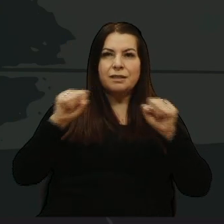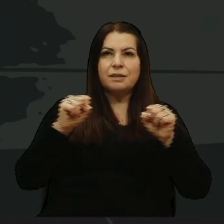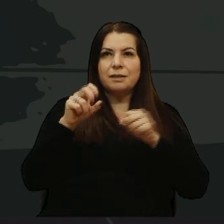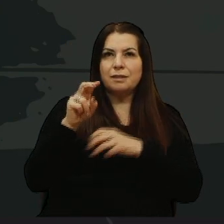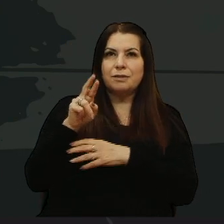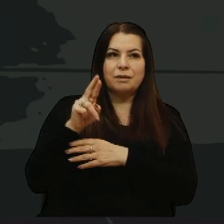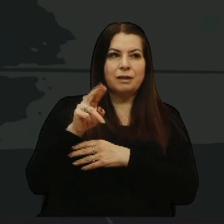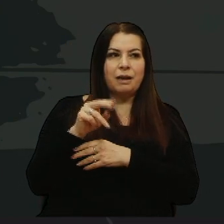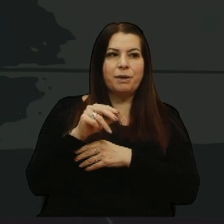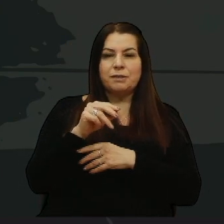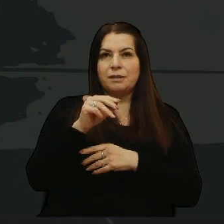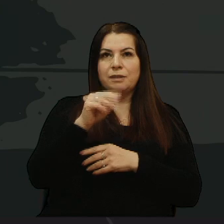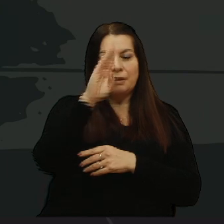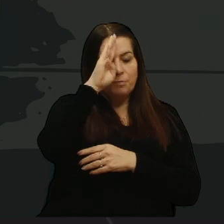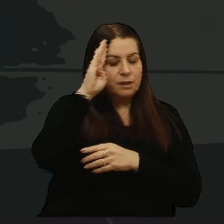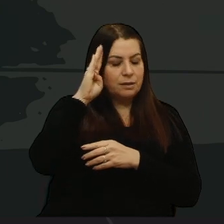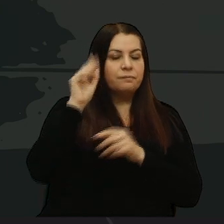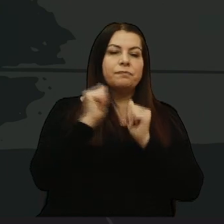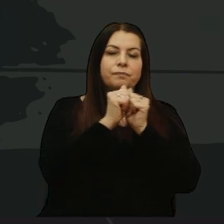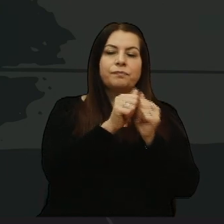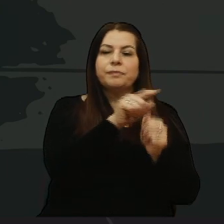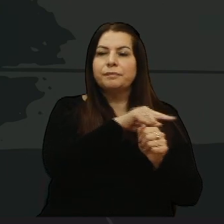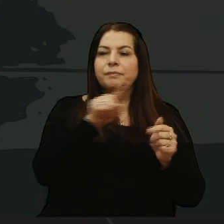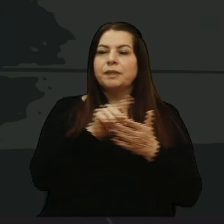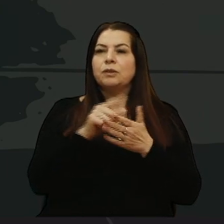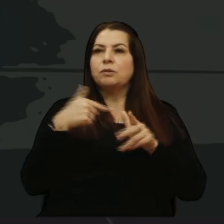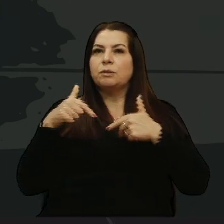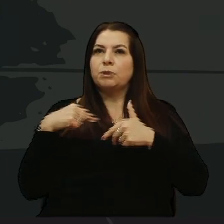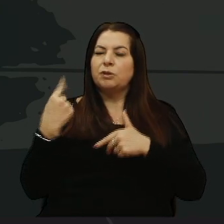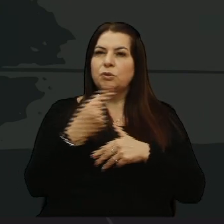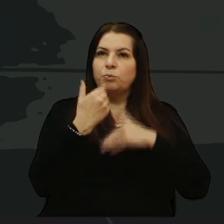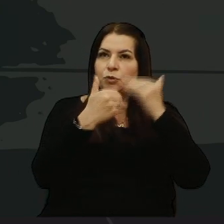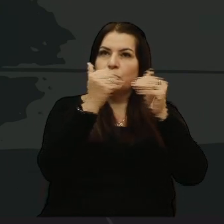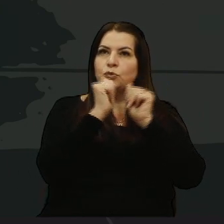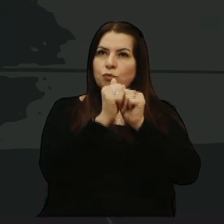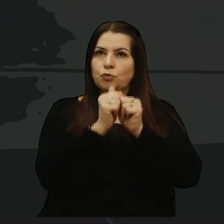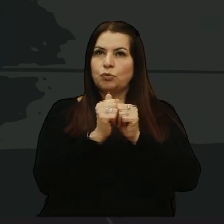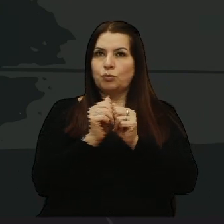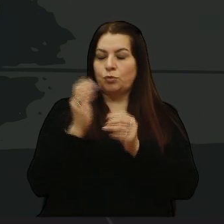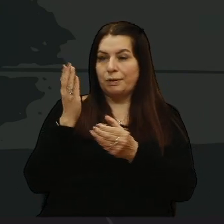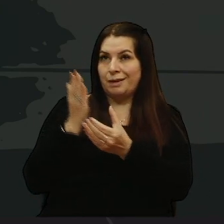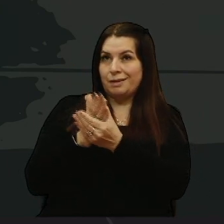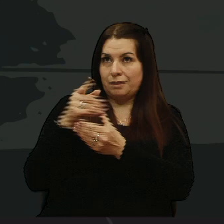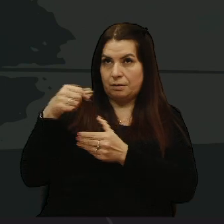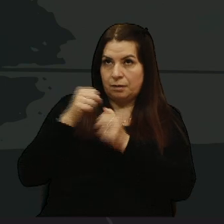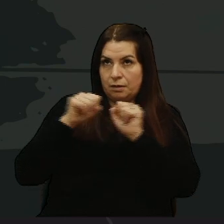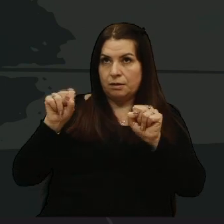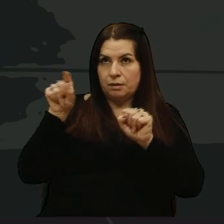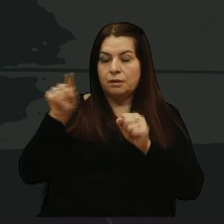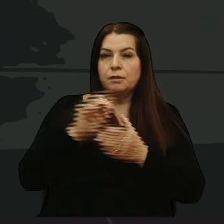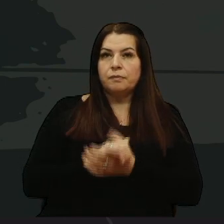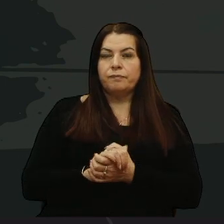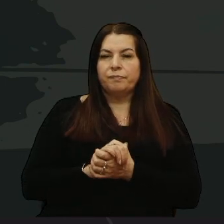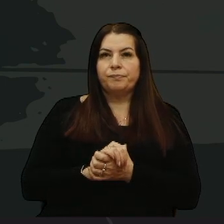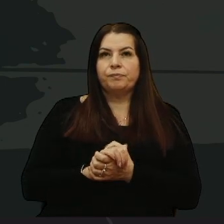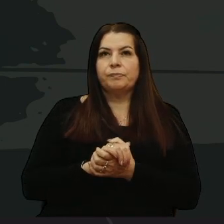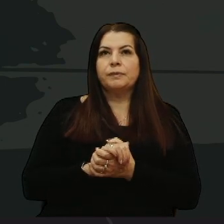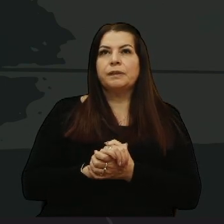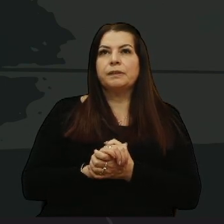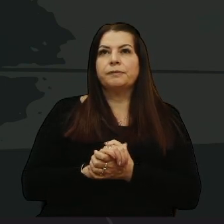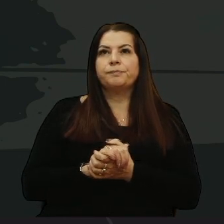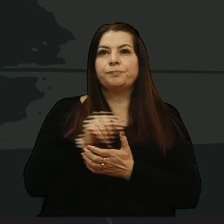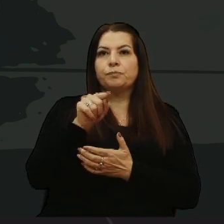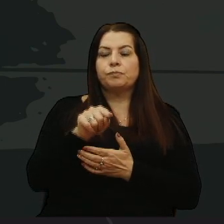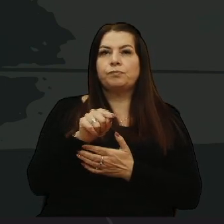Urbanismo, do qual tenho que enaltecer o excelente trabalho que vem desenvolvendo perante a pasta, a Fixa Engenharia